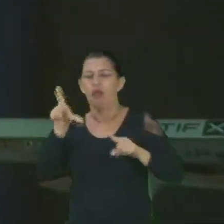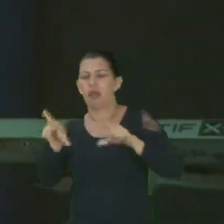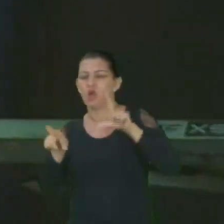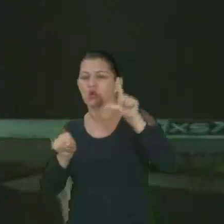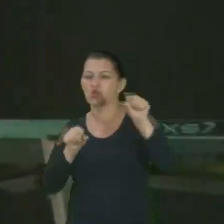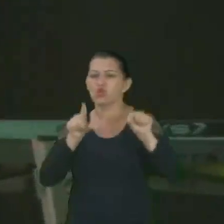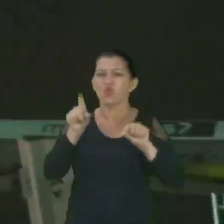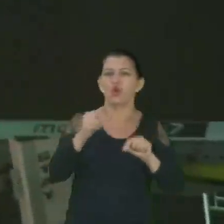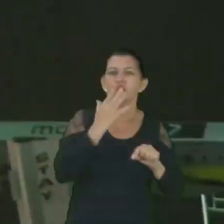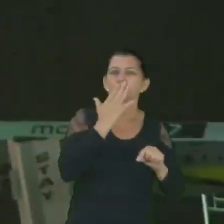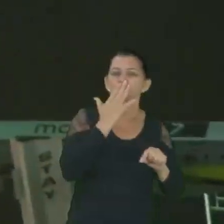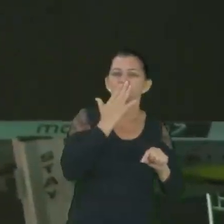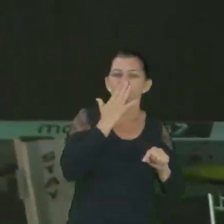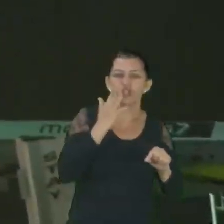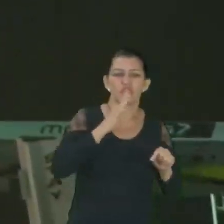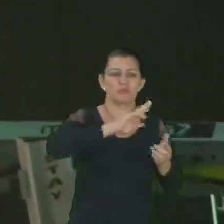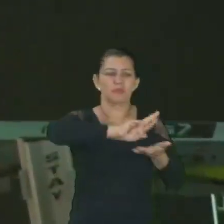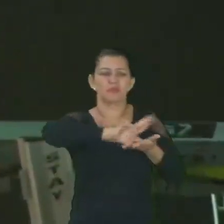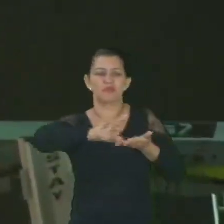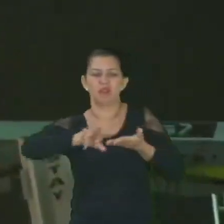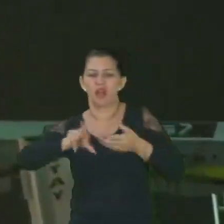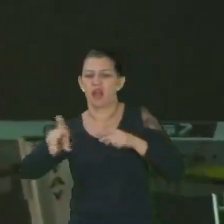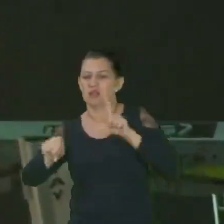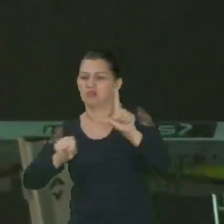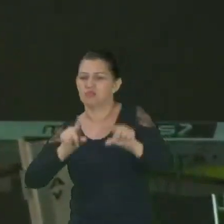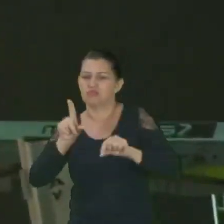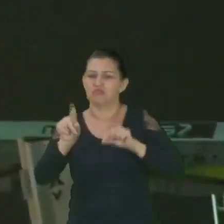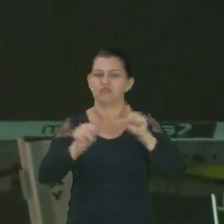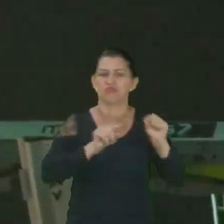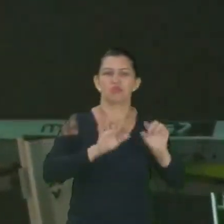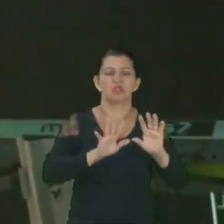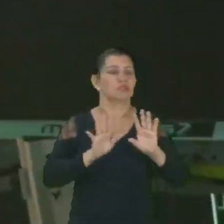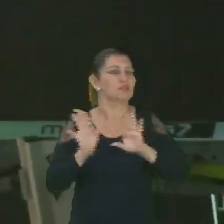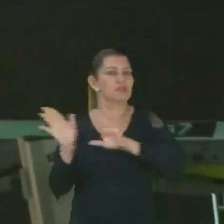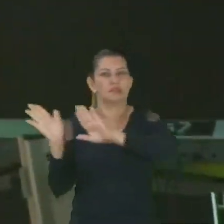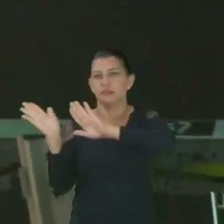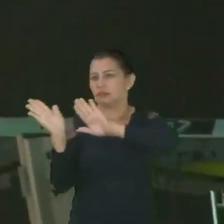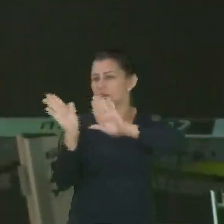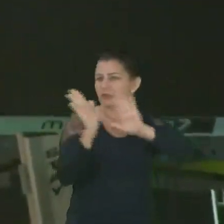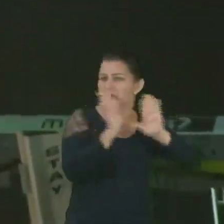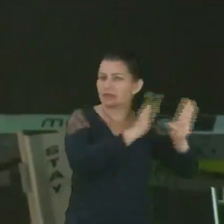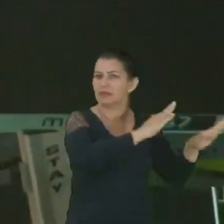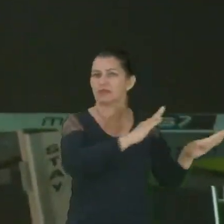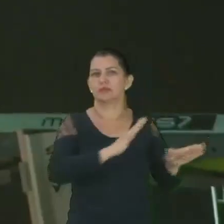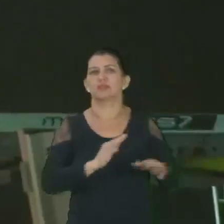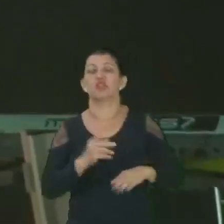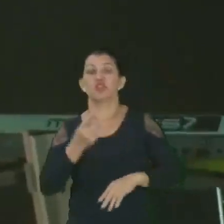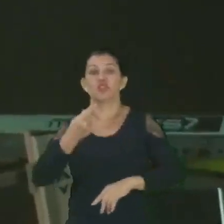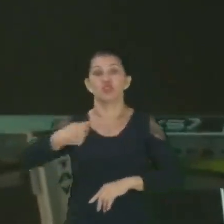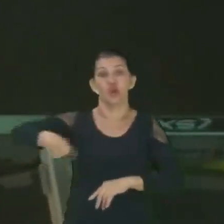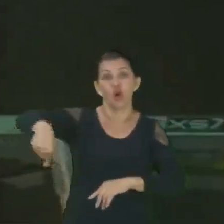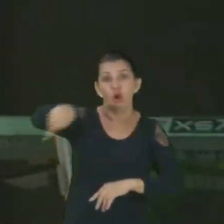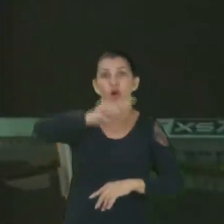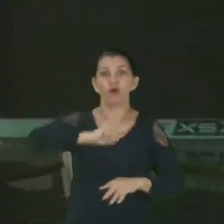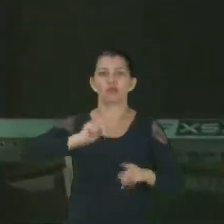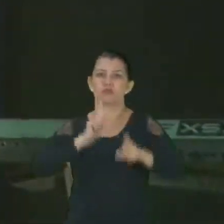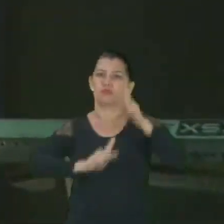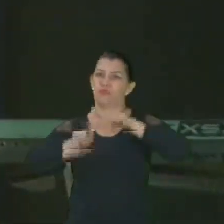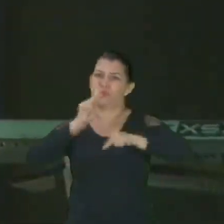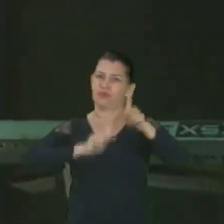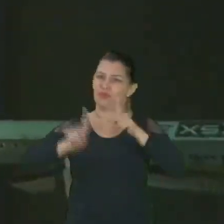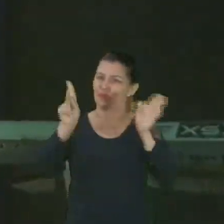preferência, antes de estilo pessoal, nós somos povo de